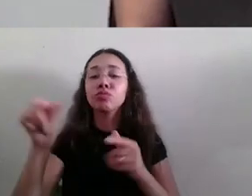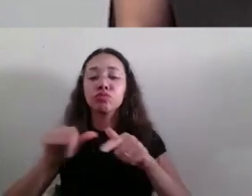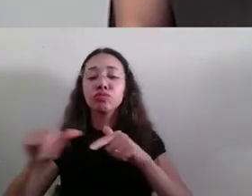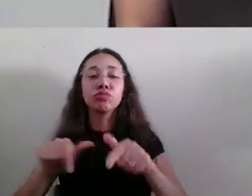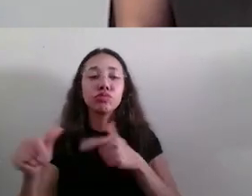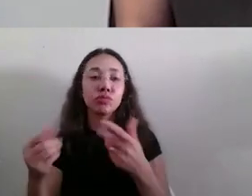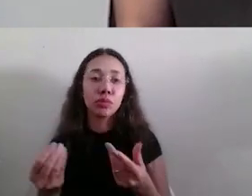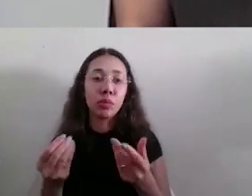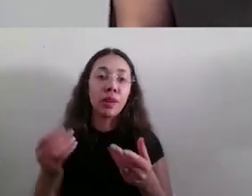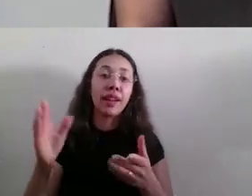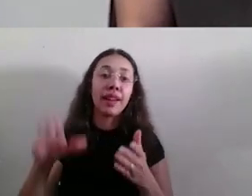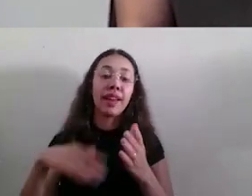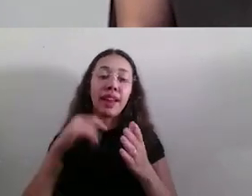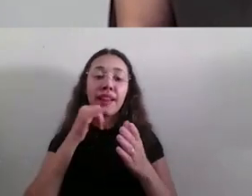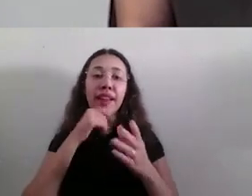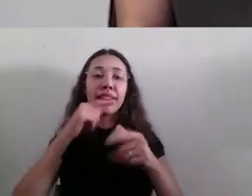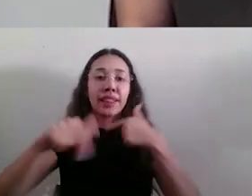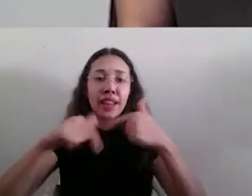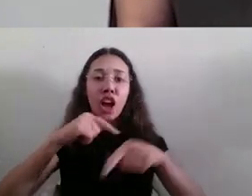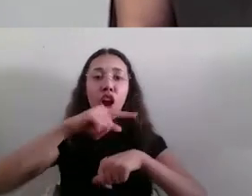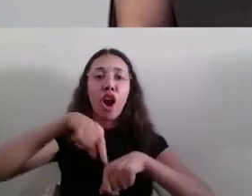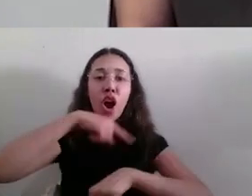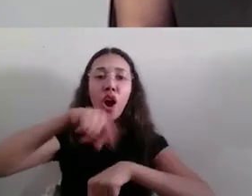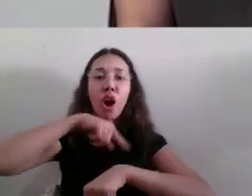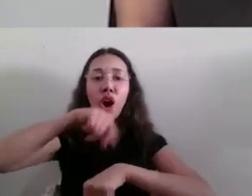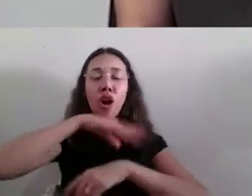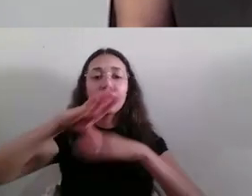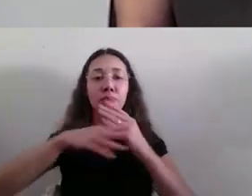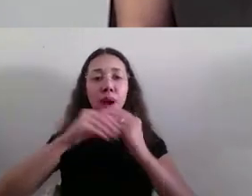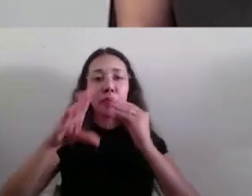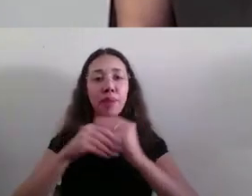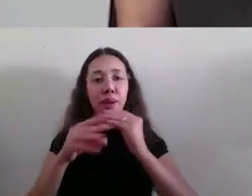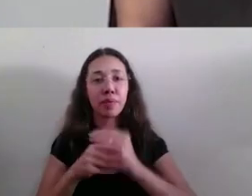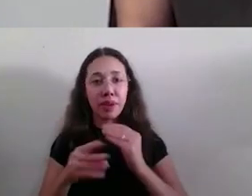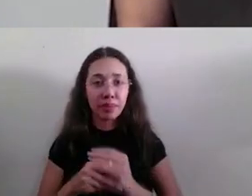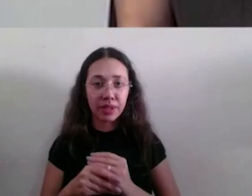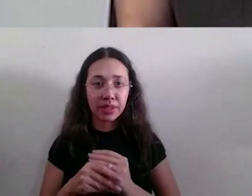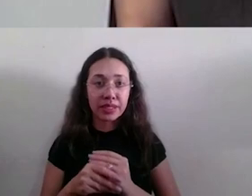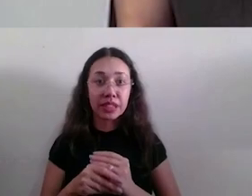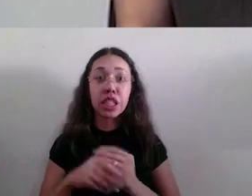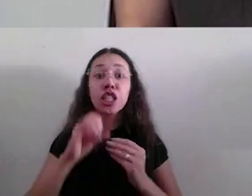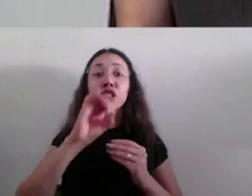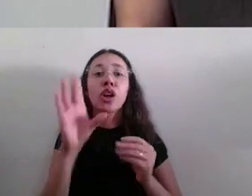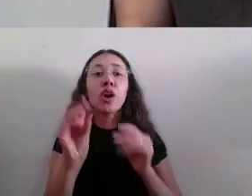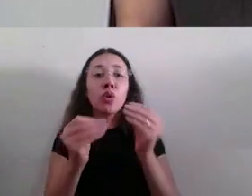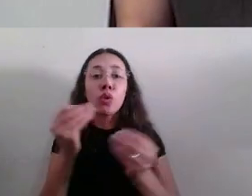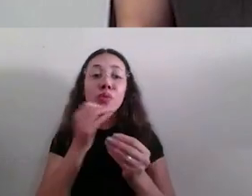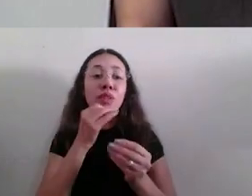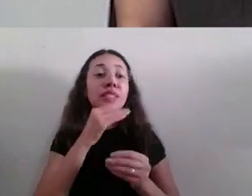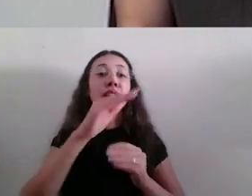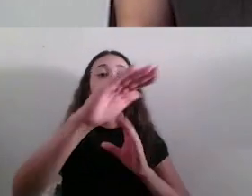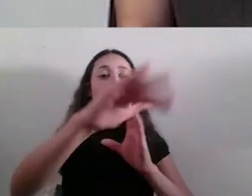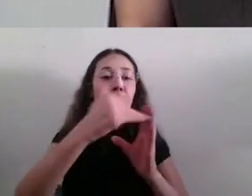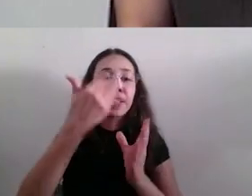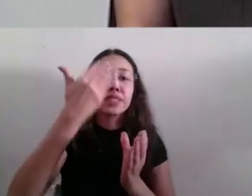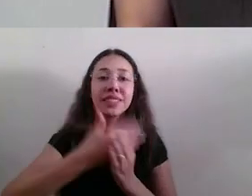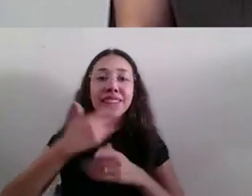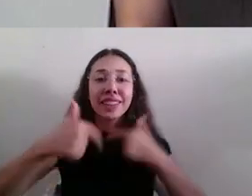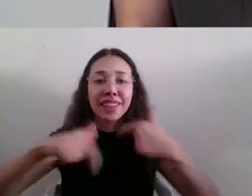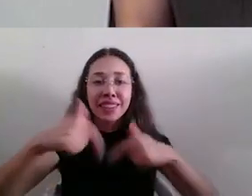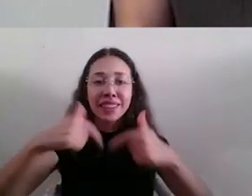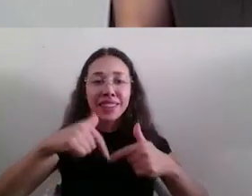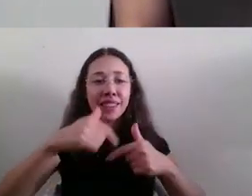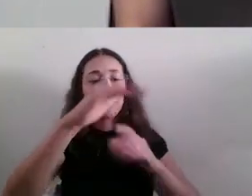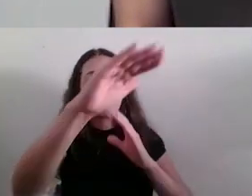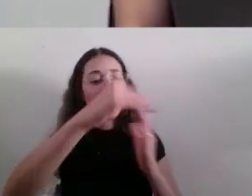jurisdição. Qual que é o impacto? Aquela unidade, ela para de receber processo. Então, ela não tem mais distribuição. Por quê? Porque a